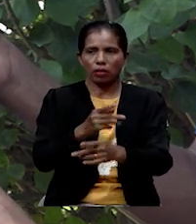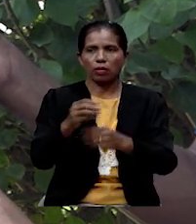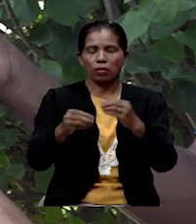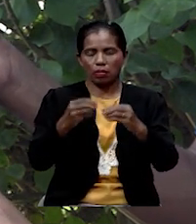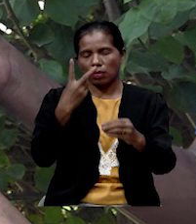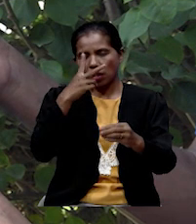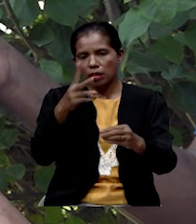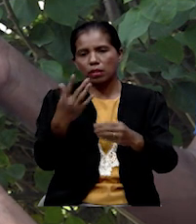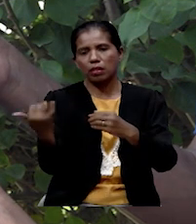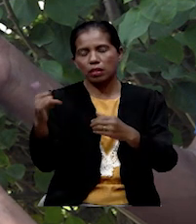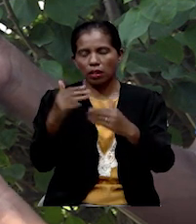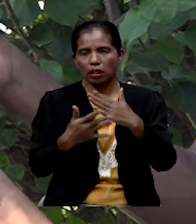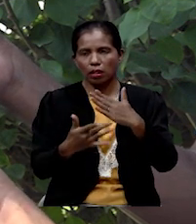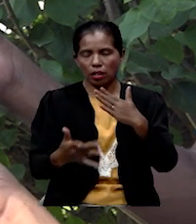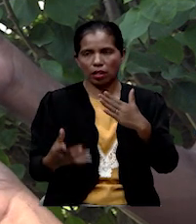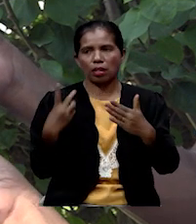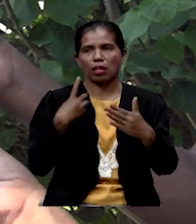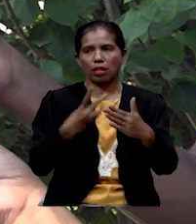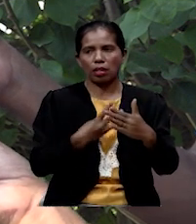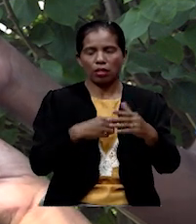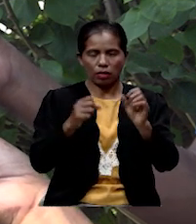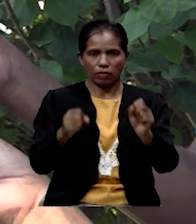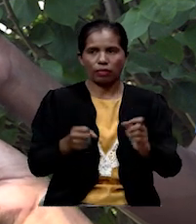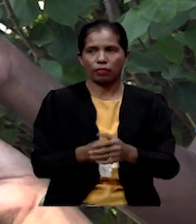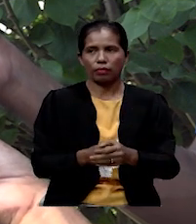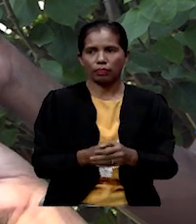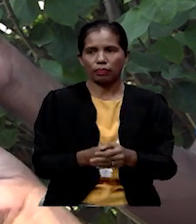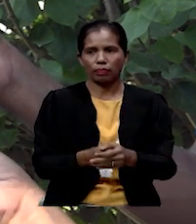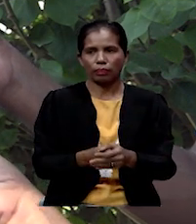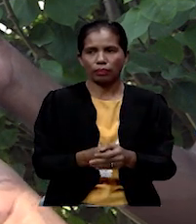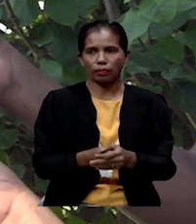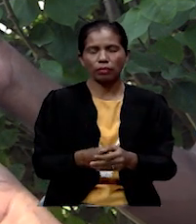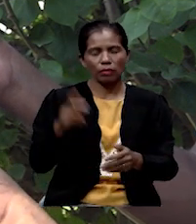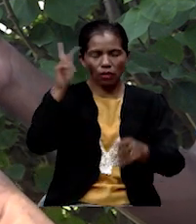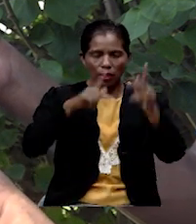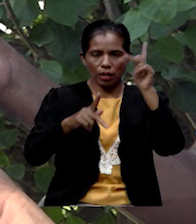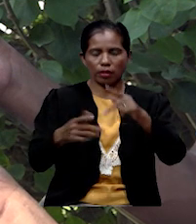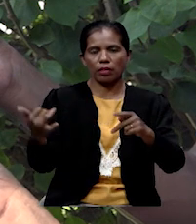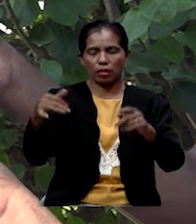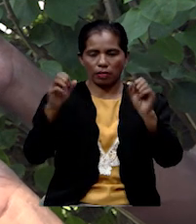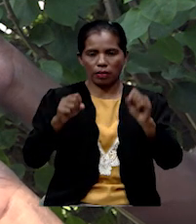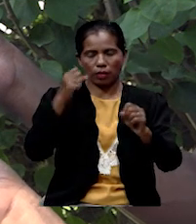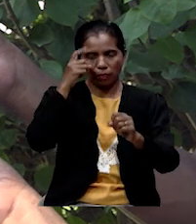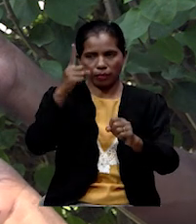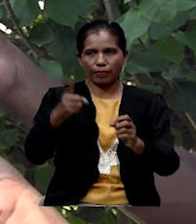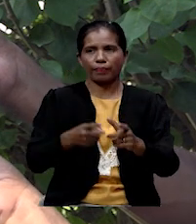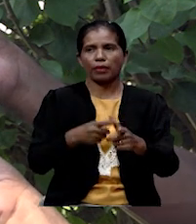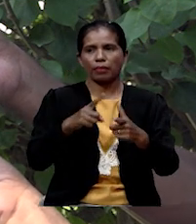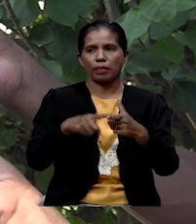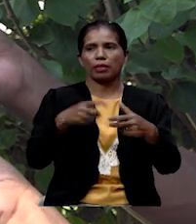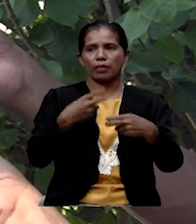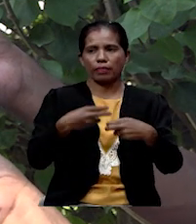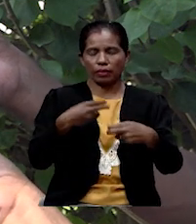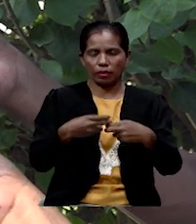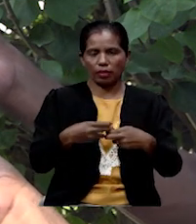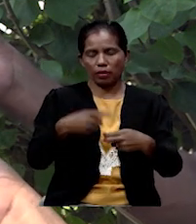hemodialis ne e am te explique mais mes ni fisiopatologia ne ni causa what sendo parecer bel comprende depois ni risco ni ni nasa